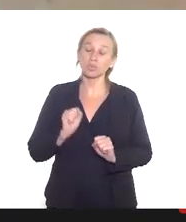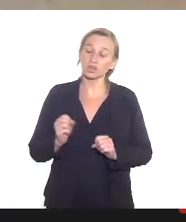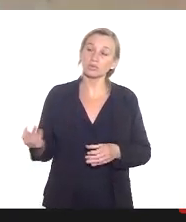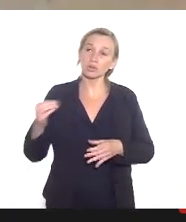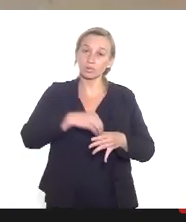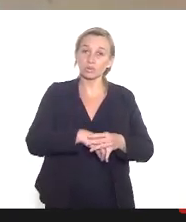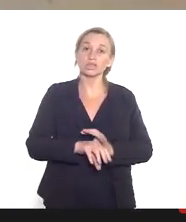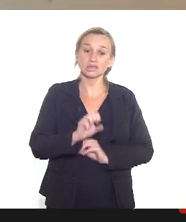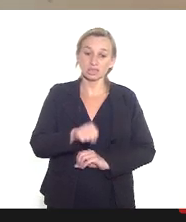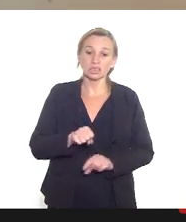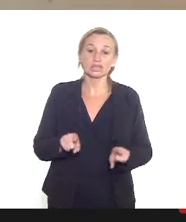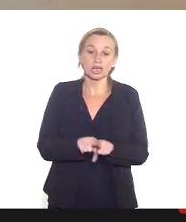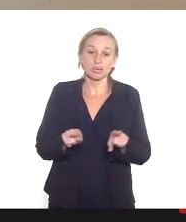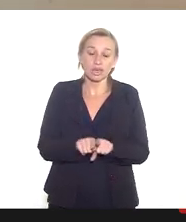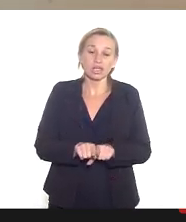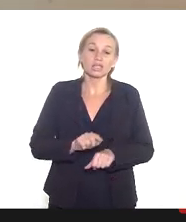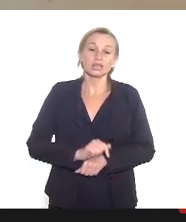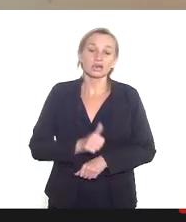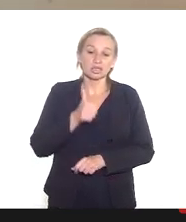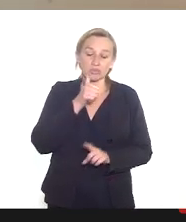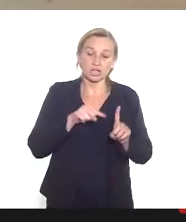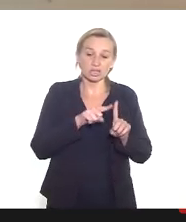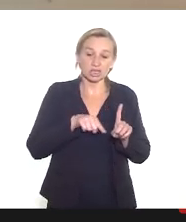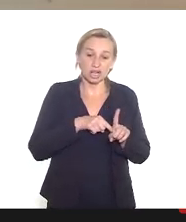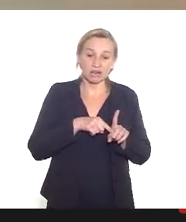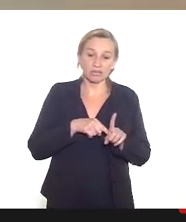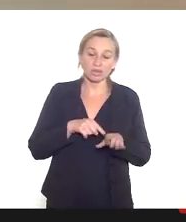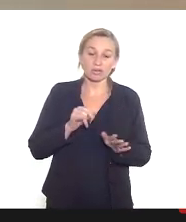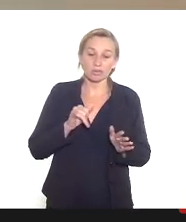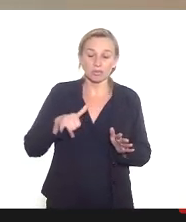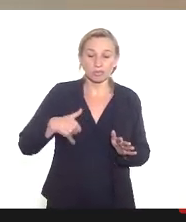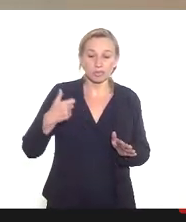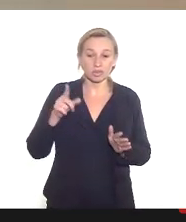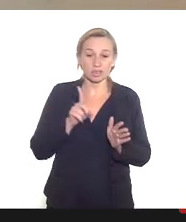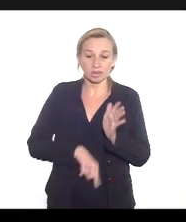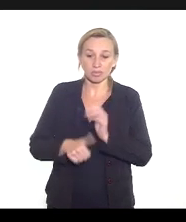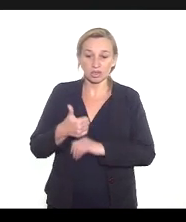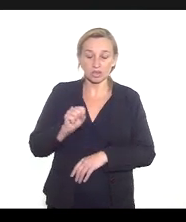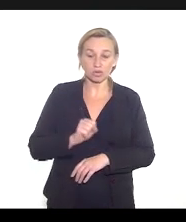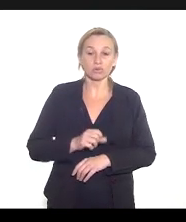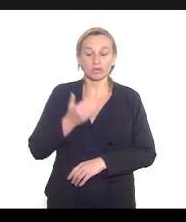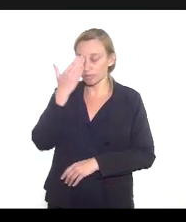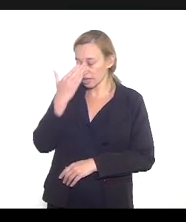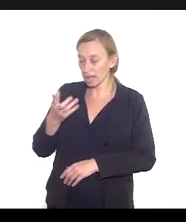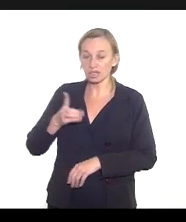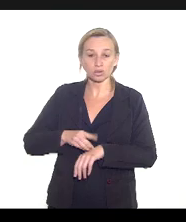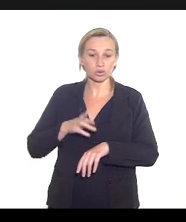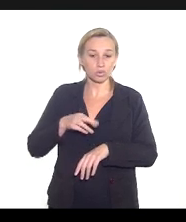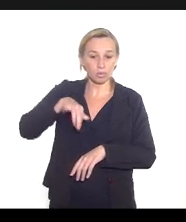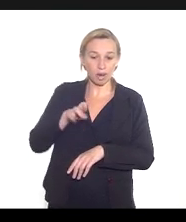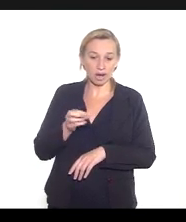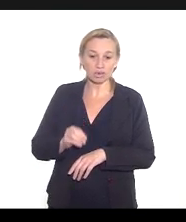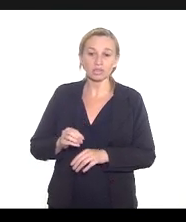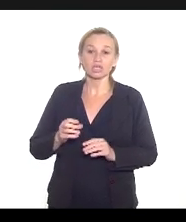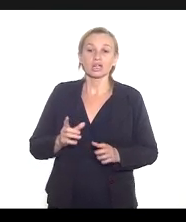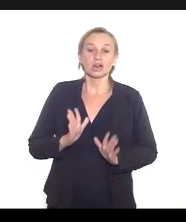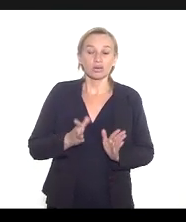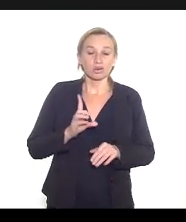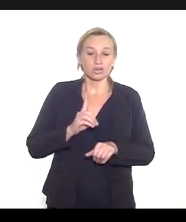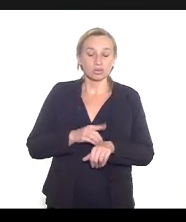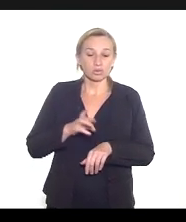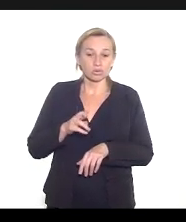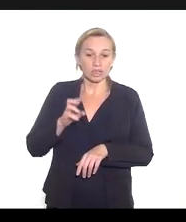incluir também as gestantes tá bom bom obrigada doutor Maio vou passar então para